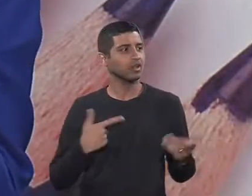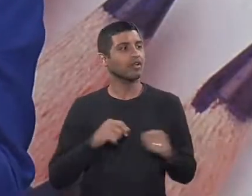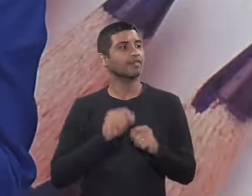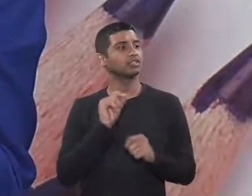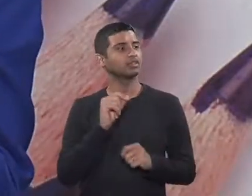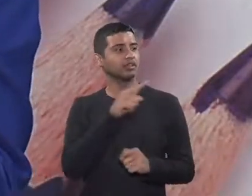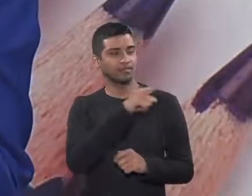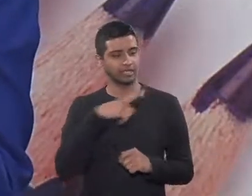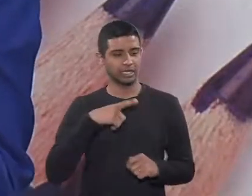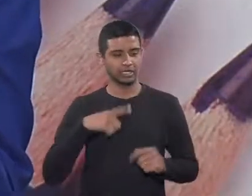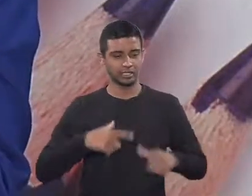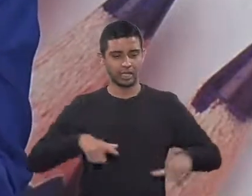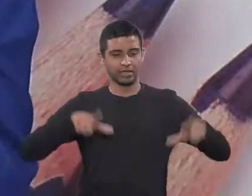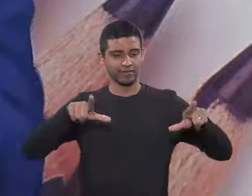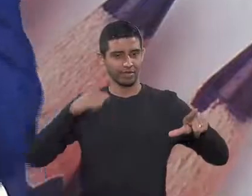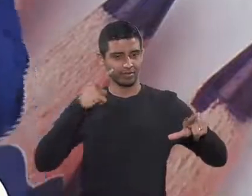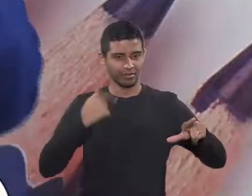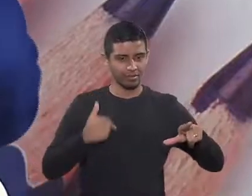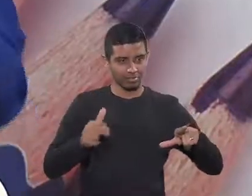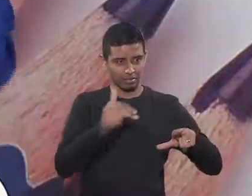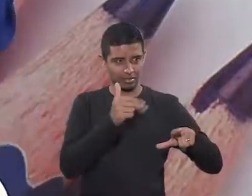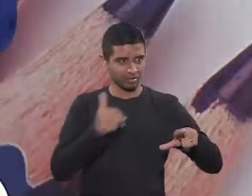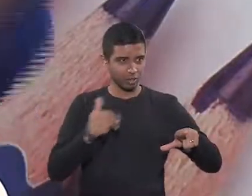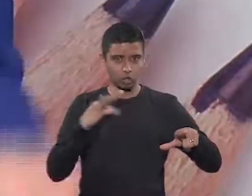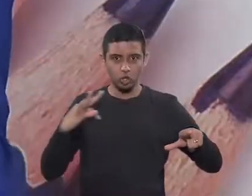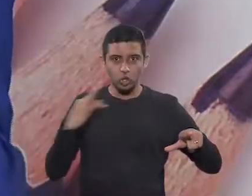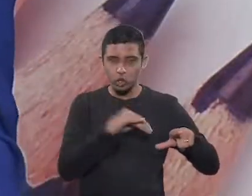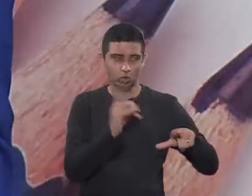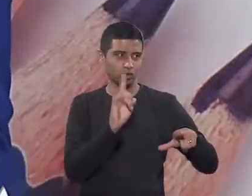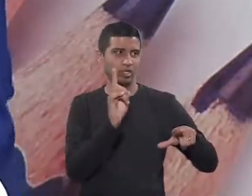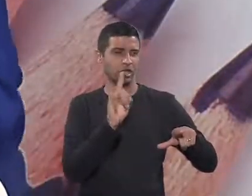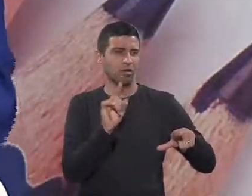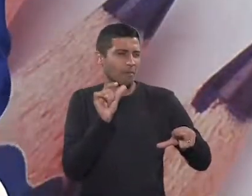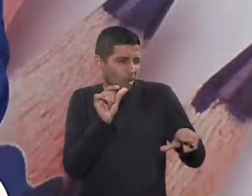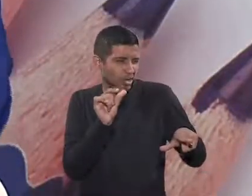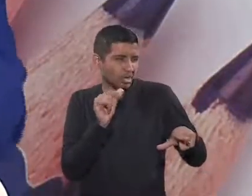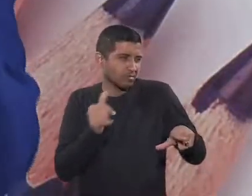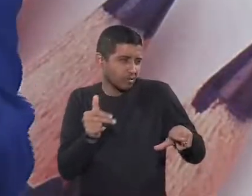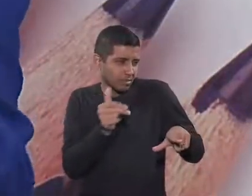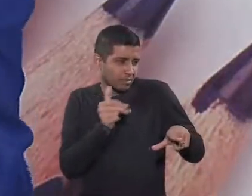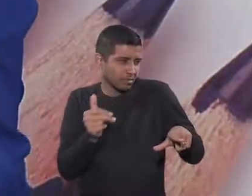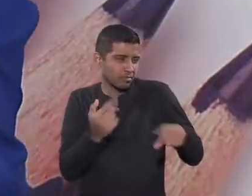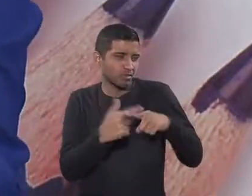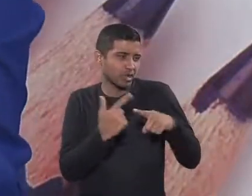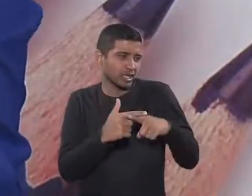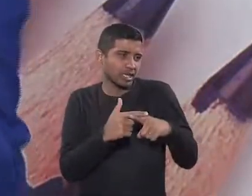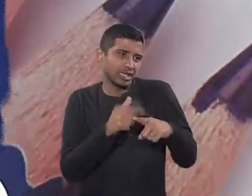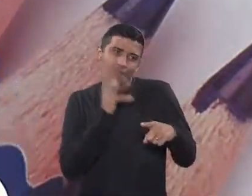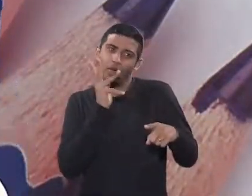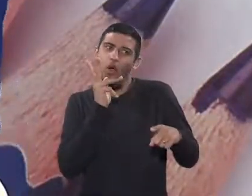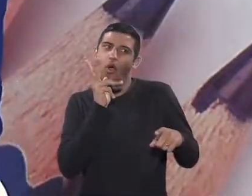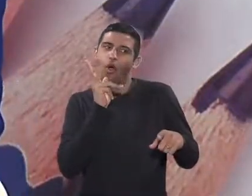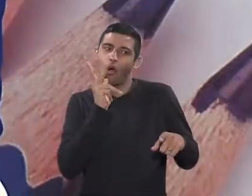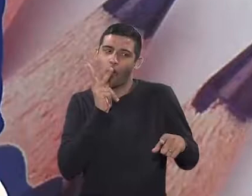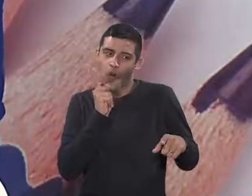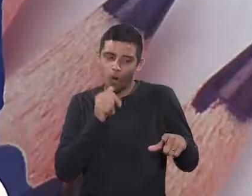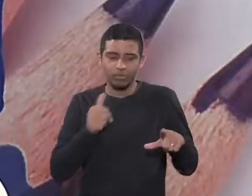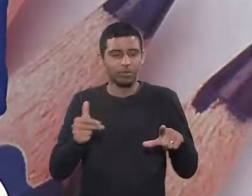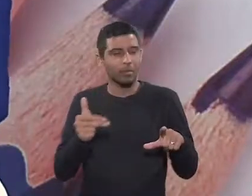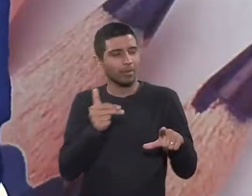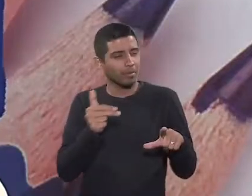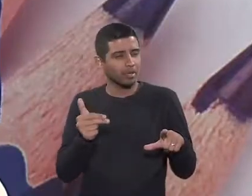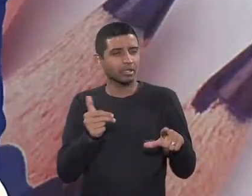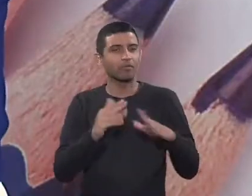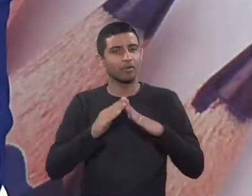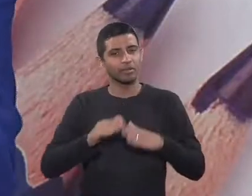aqui um quadro para pintar um pedacinho, porque, claro, não dá para pintar um quadro inteiro aqui. O artista demora muito tempo. E é uma construção. Então,